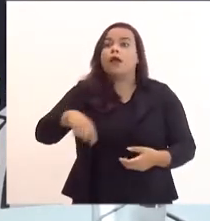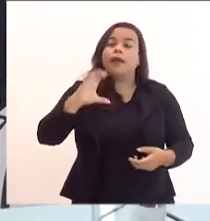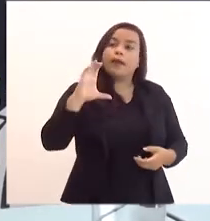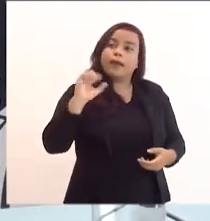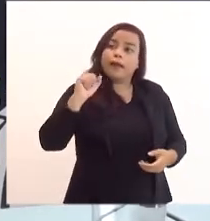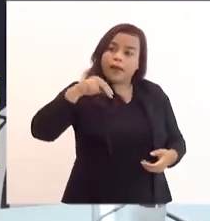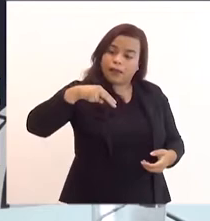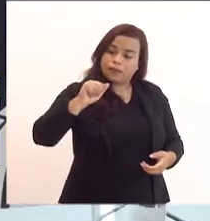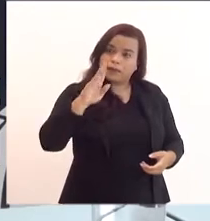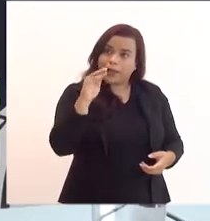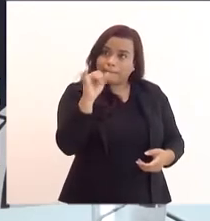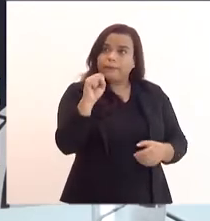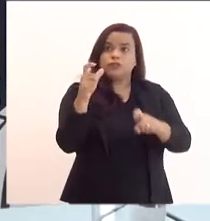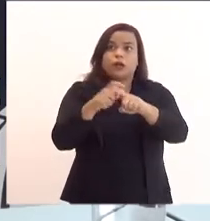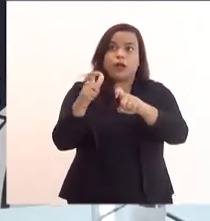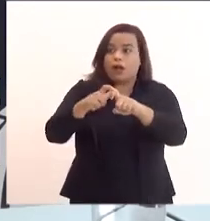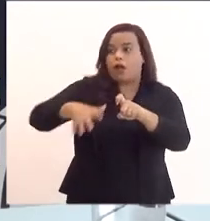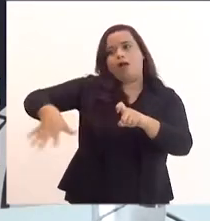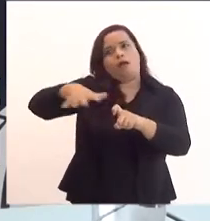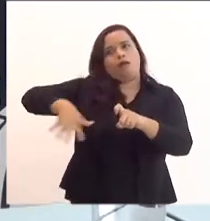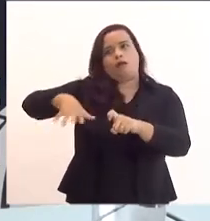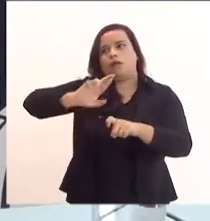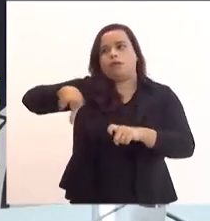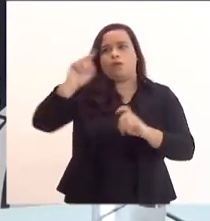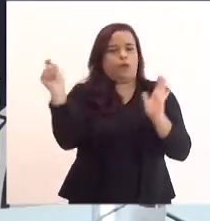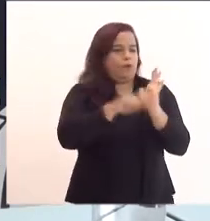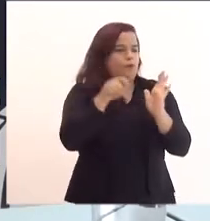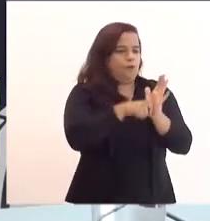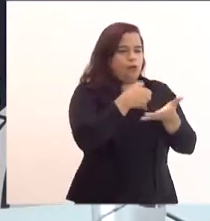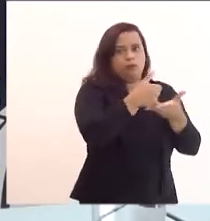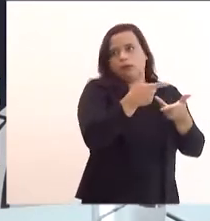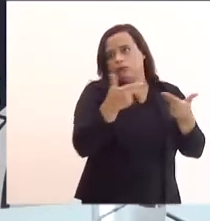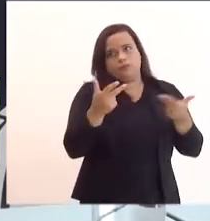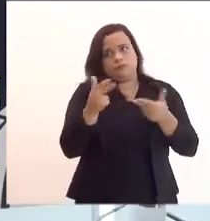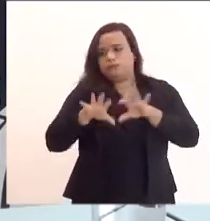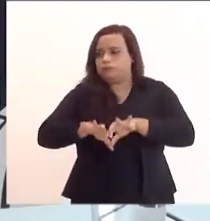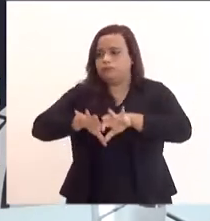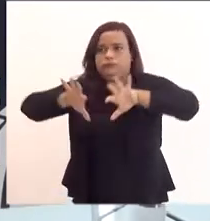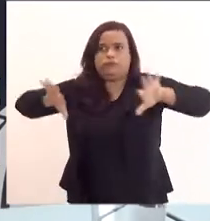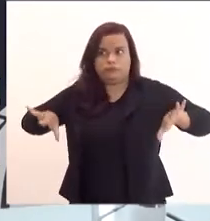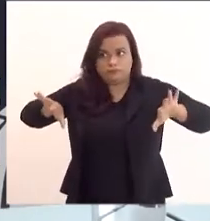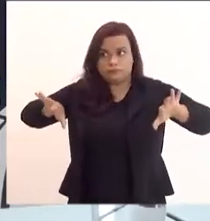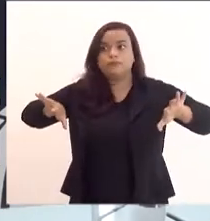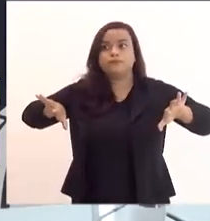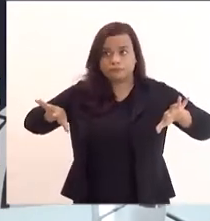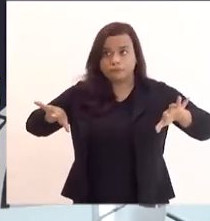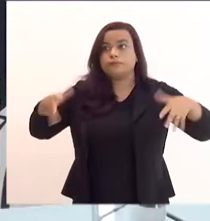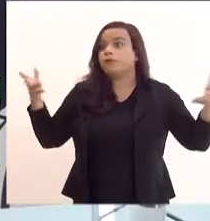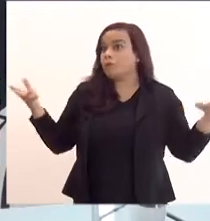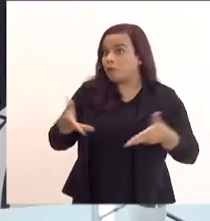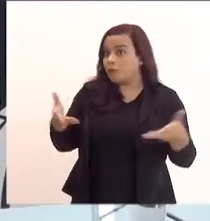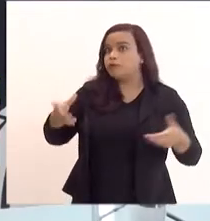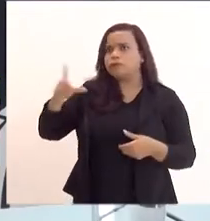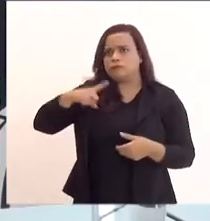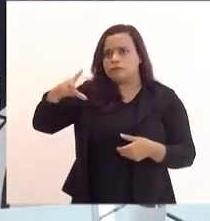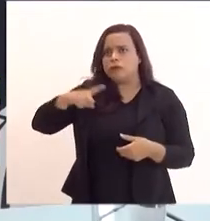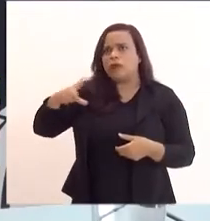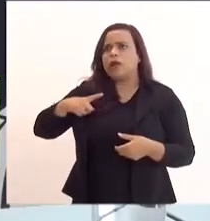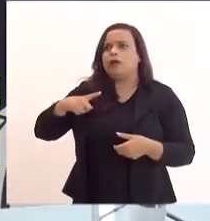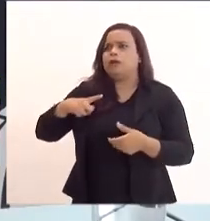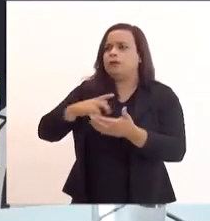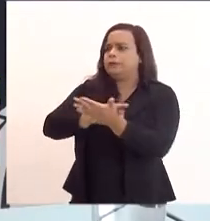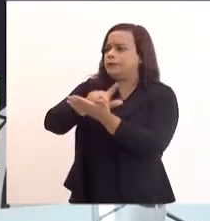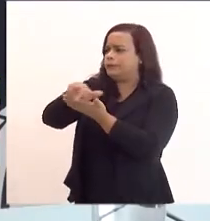medicinal. Né? Hoje, o elenco de doenças com potencial